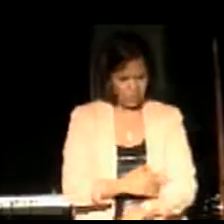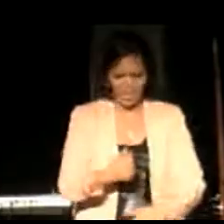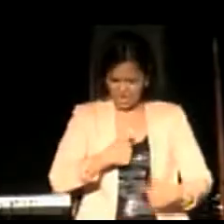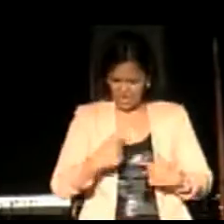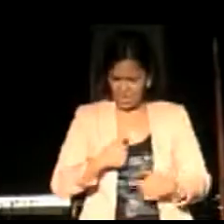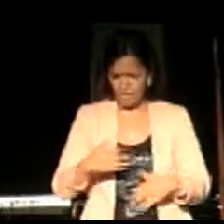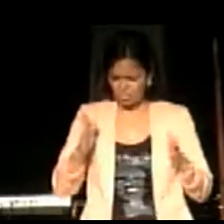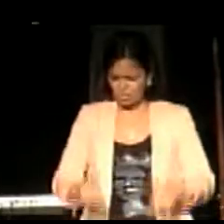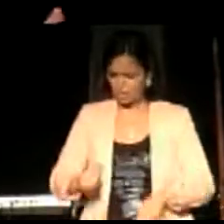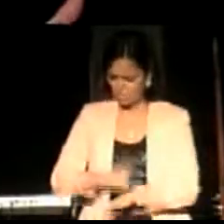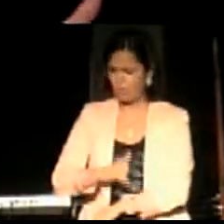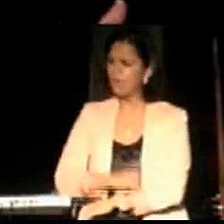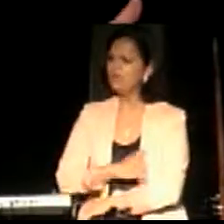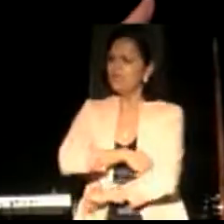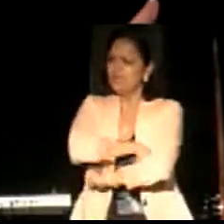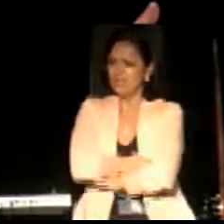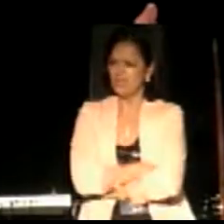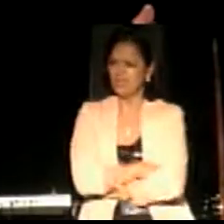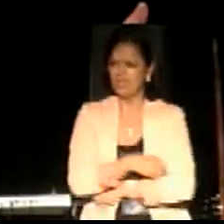eu que estou precisando.